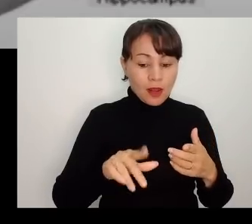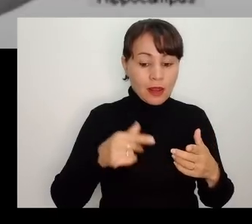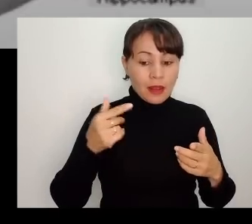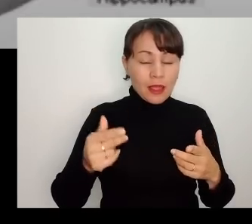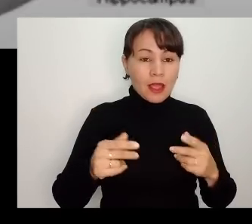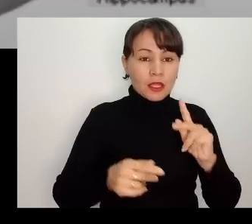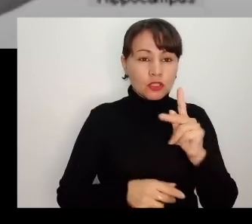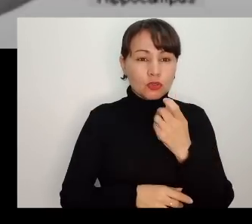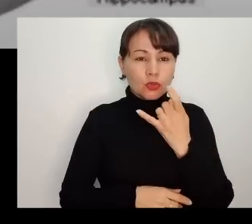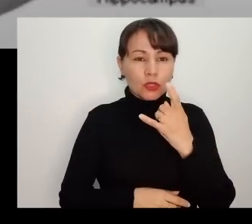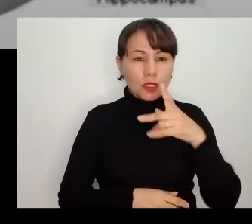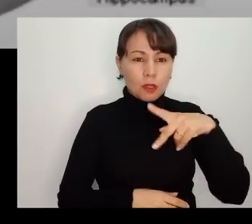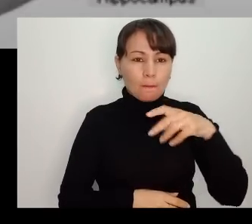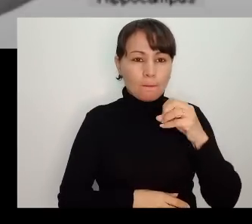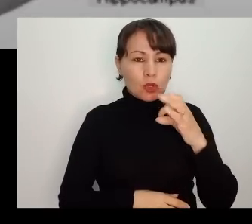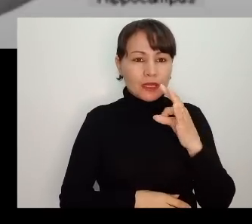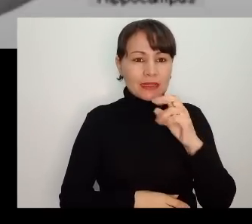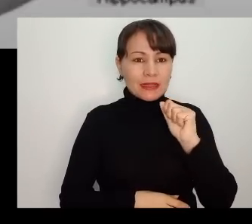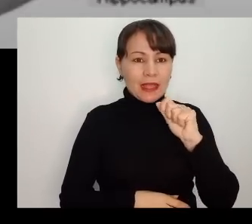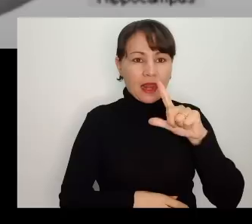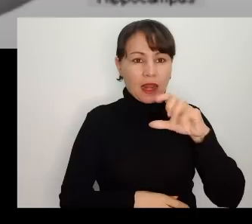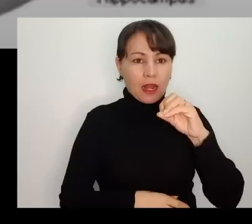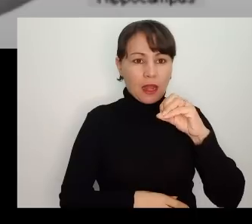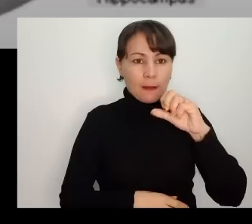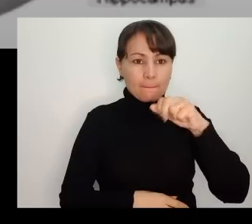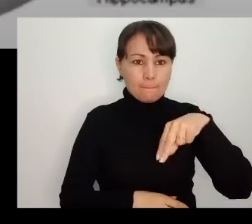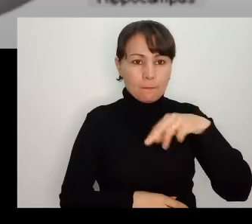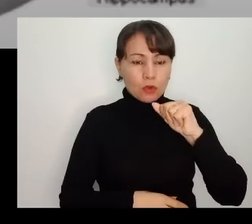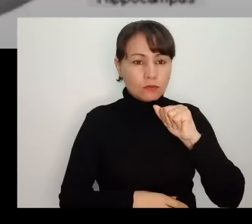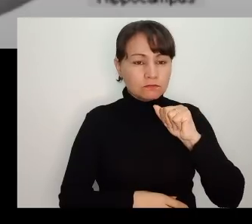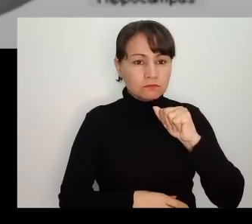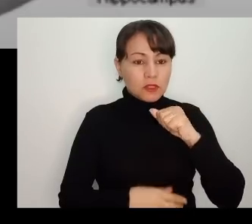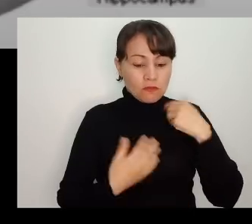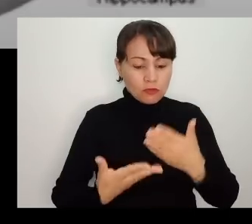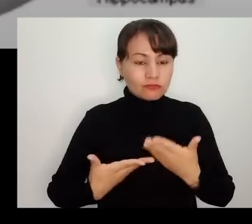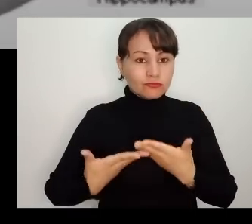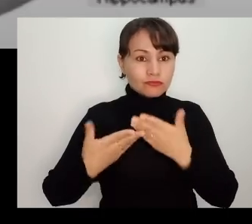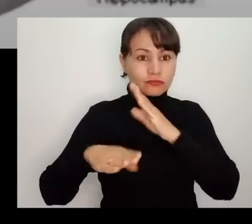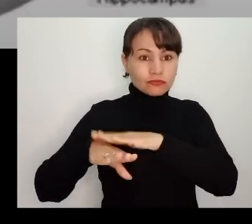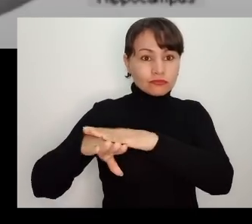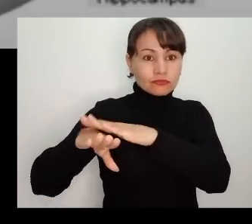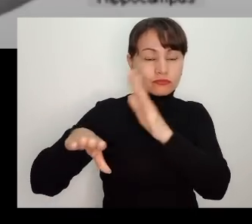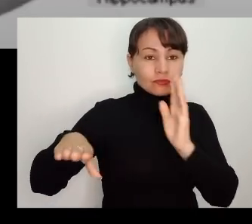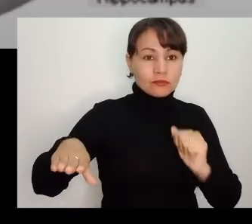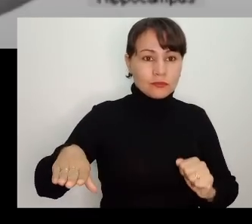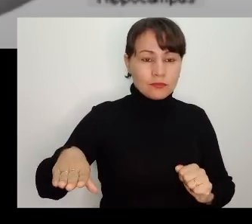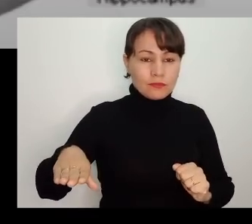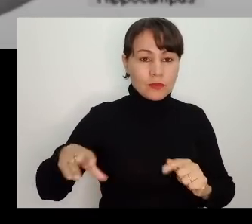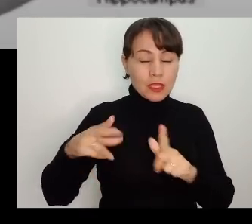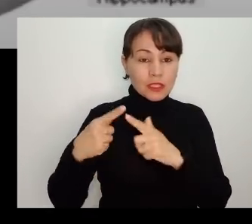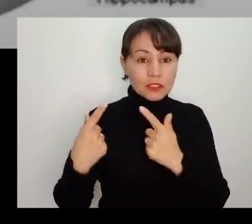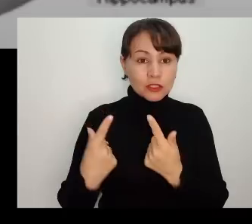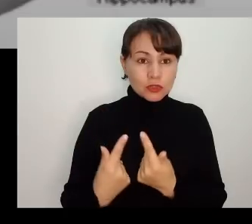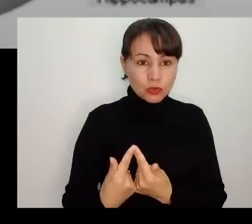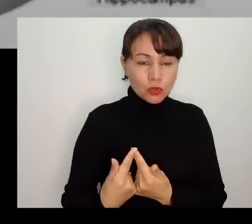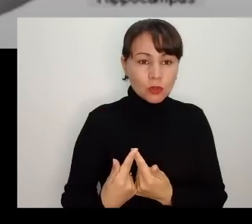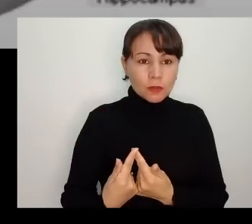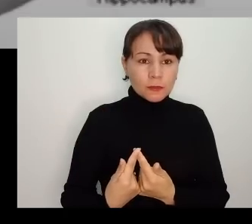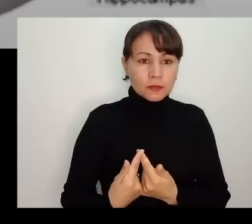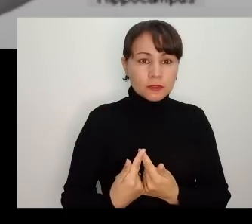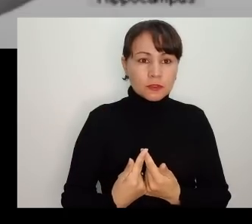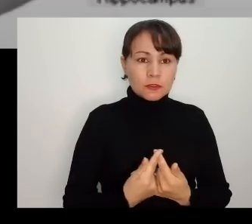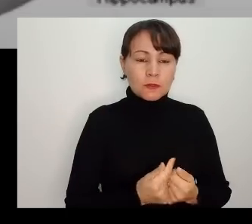lá no hipotálamo, estimular o núcleo mamilar, os núcleos mamilares. Esses núcleos